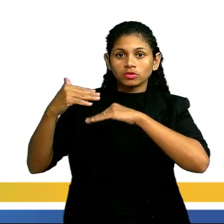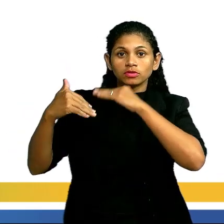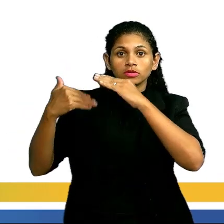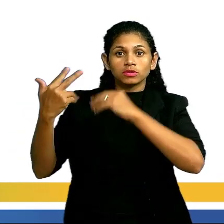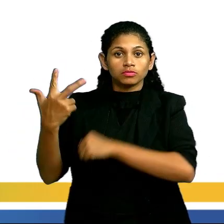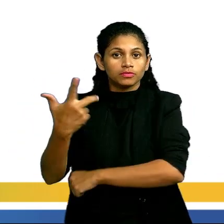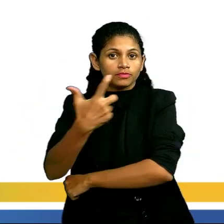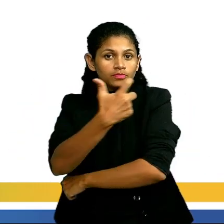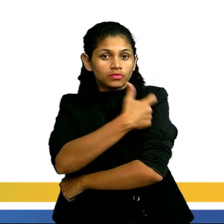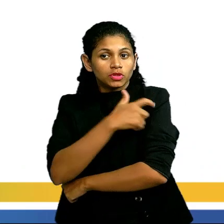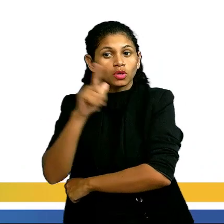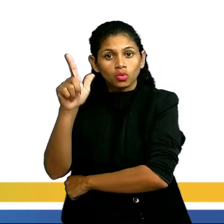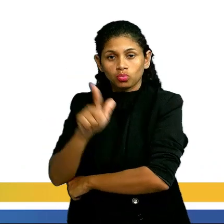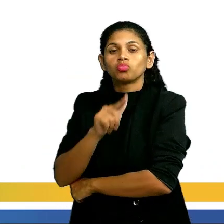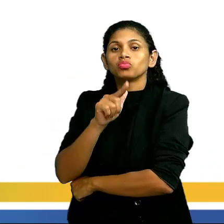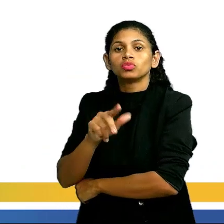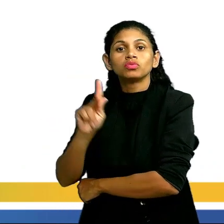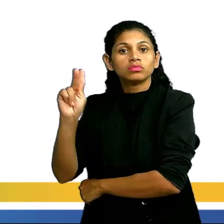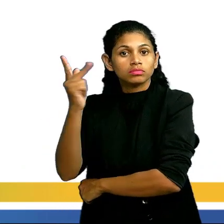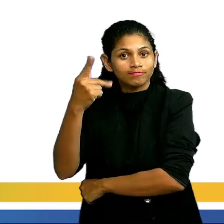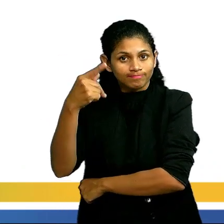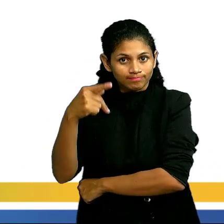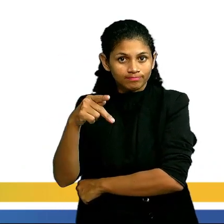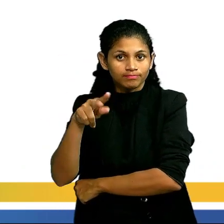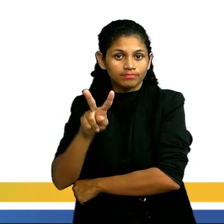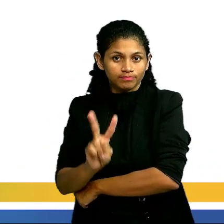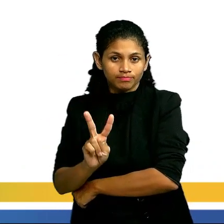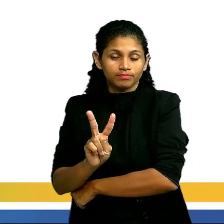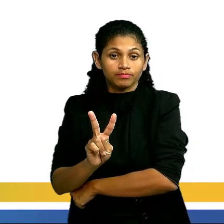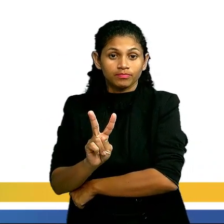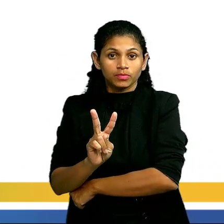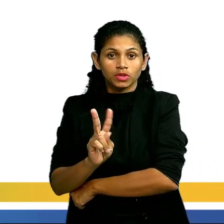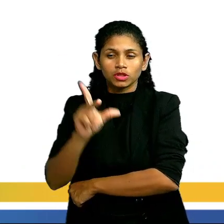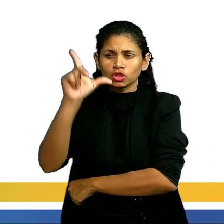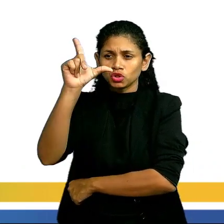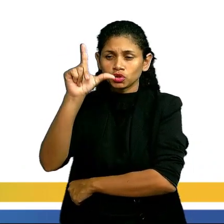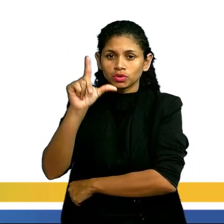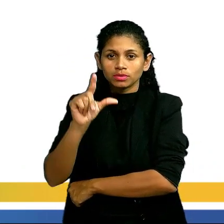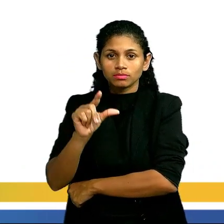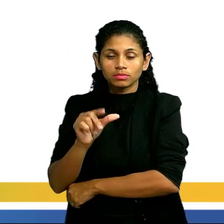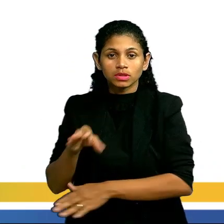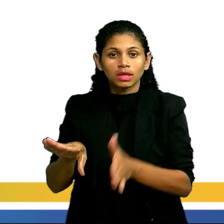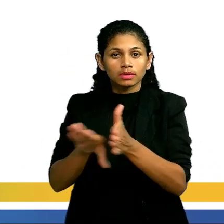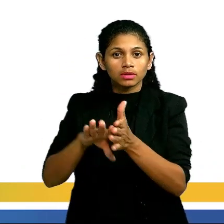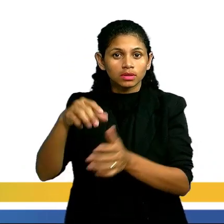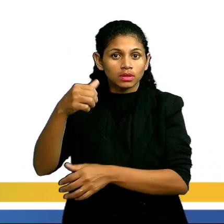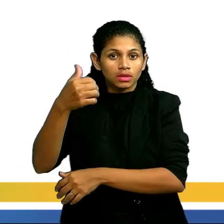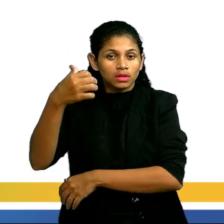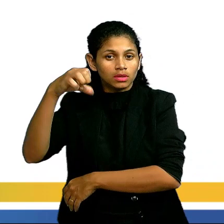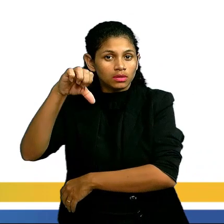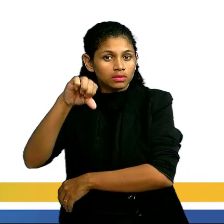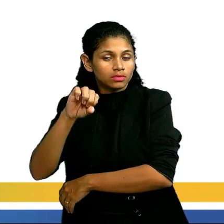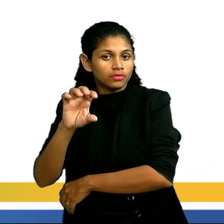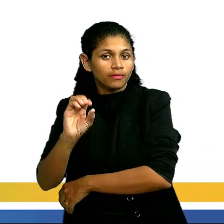contra o HPV, que reduz em até 90% as verrugas e